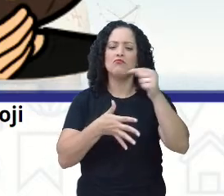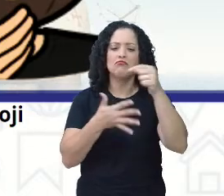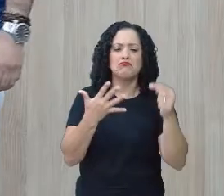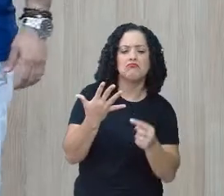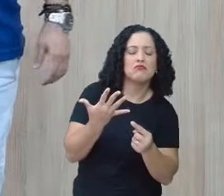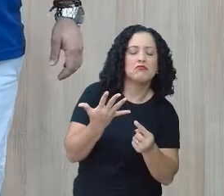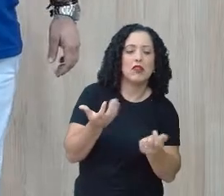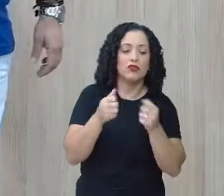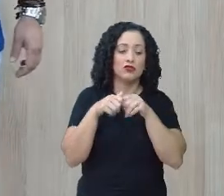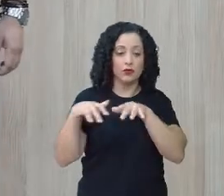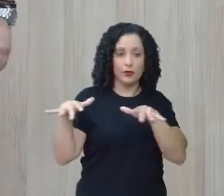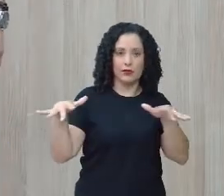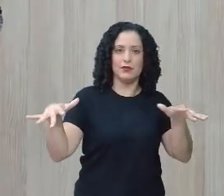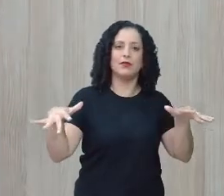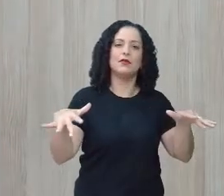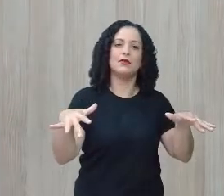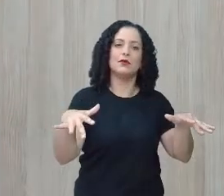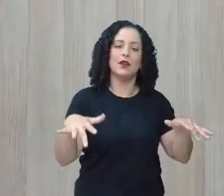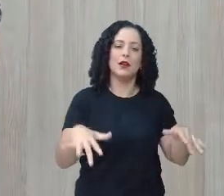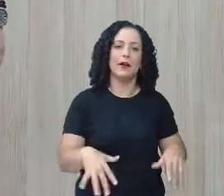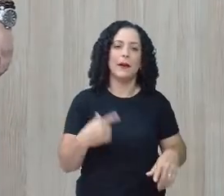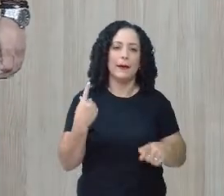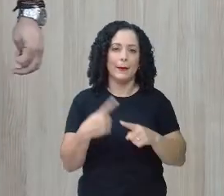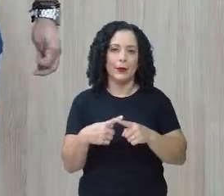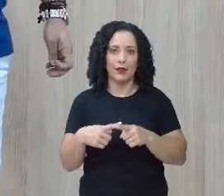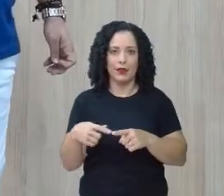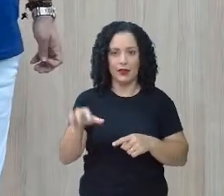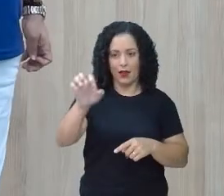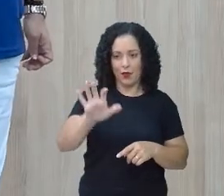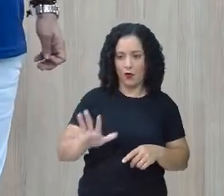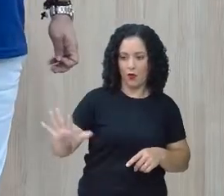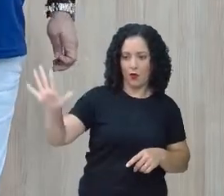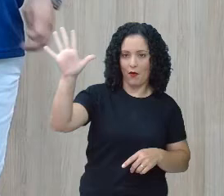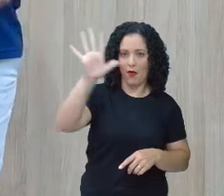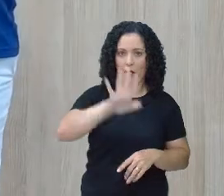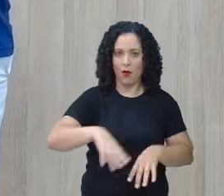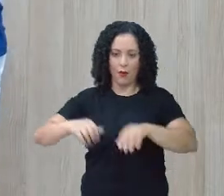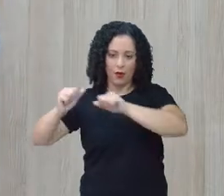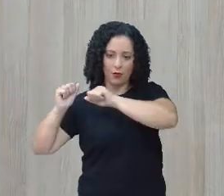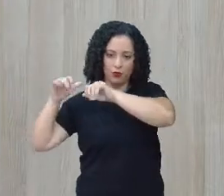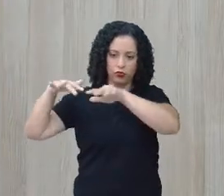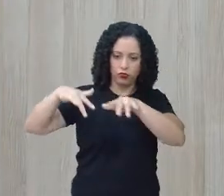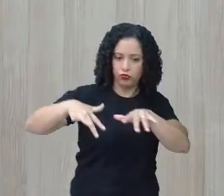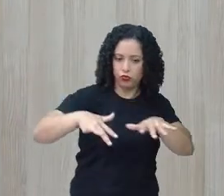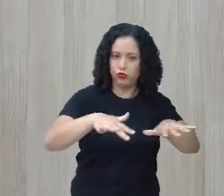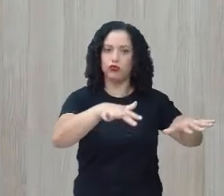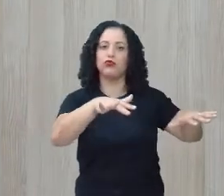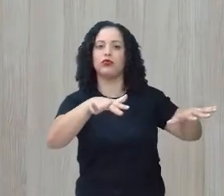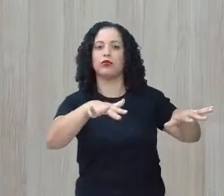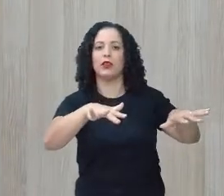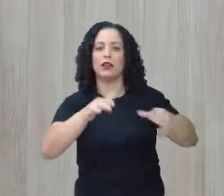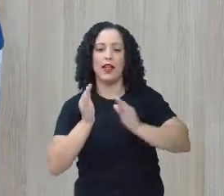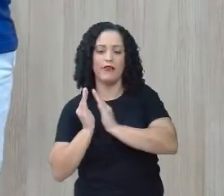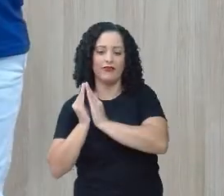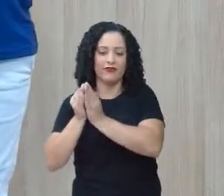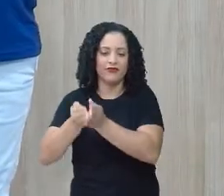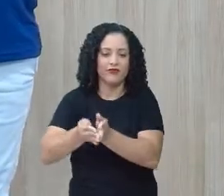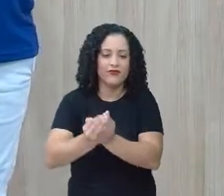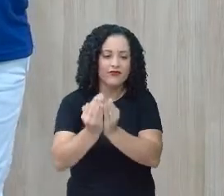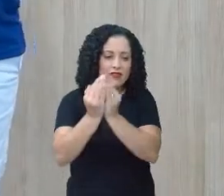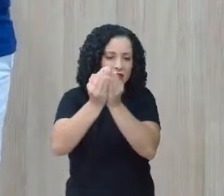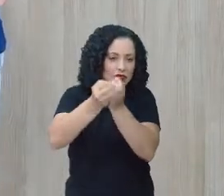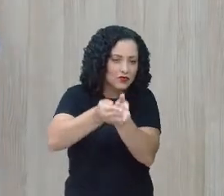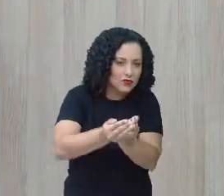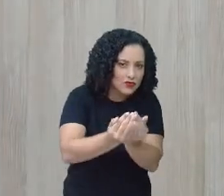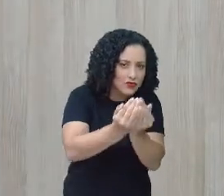Por quê? Se o pessoal começou a iniciar esse processo, né, de viagem, né, que terminaram em descoberta, existiam